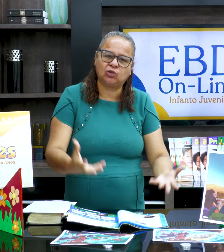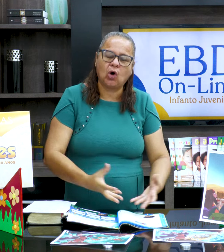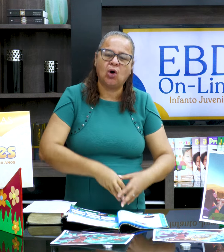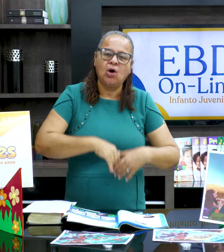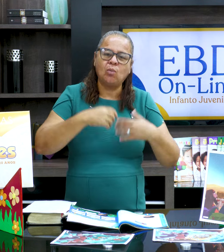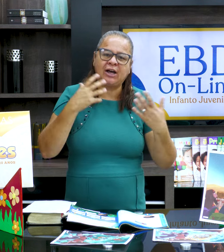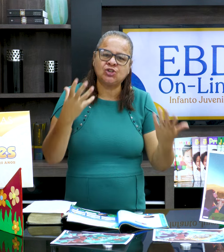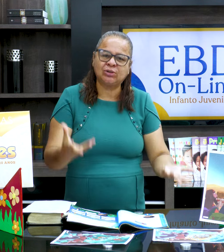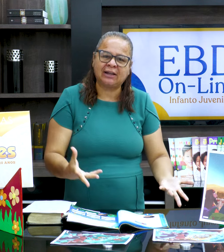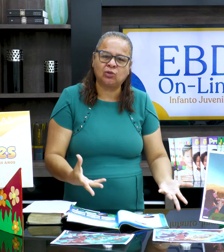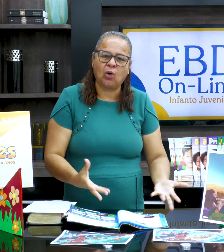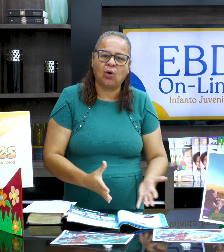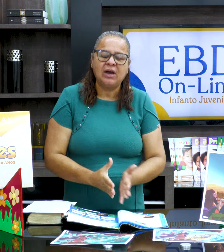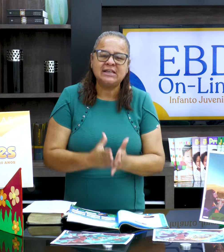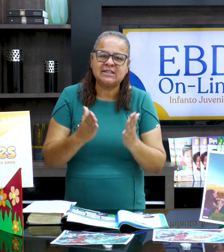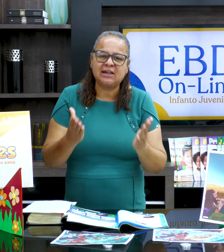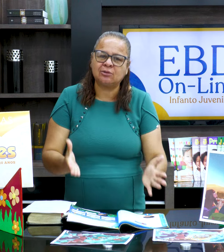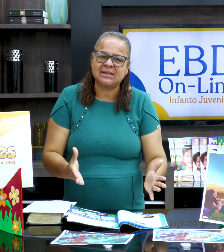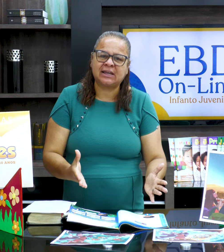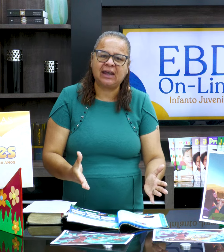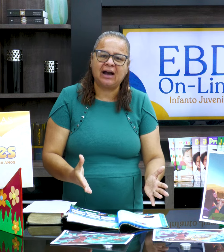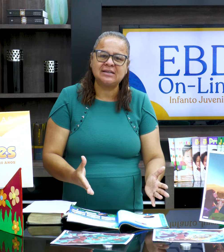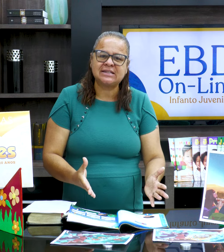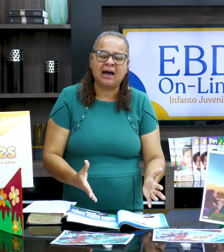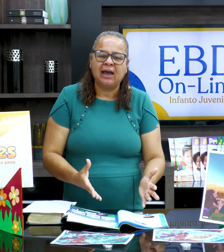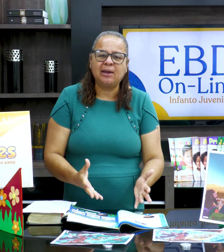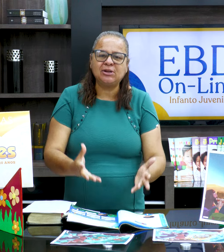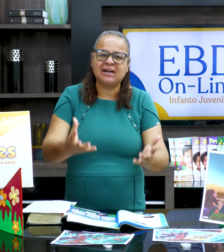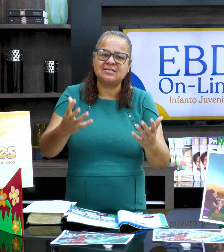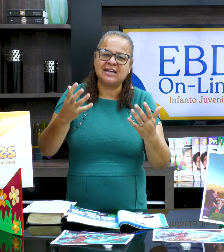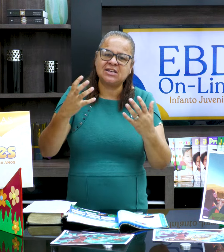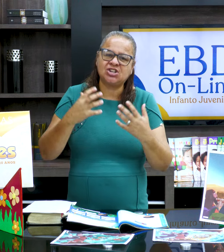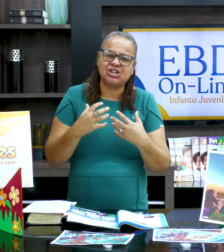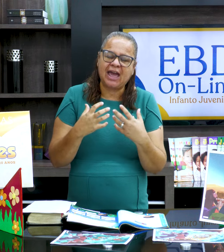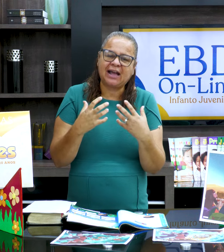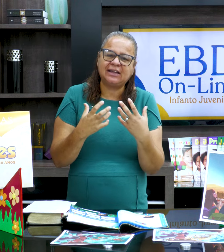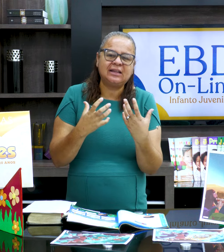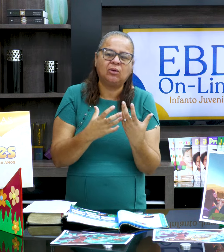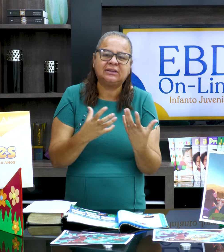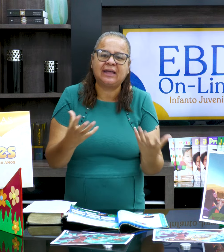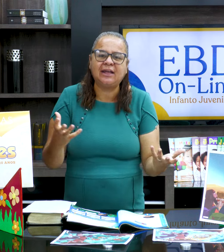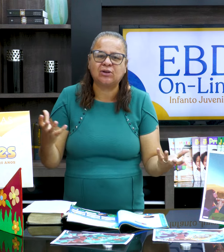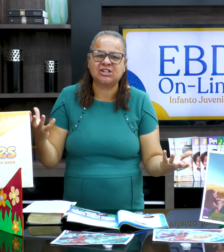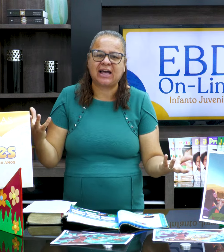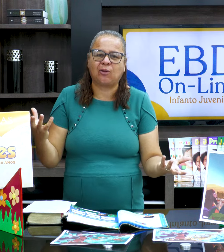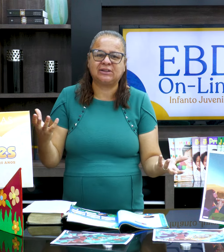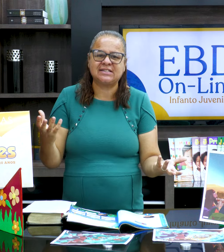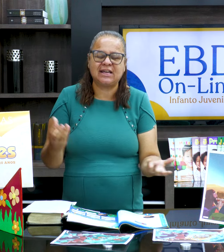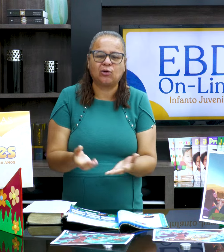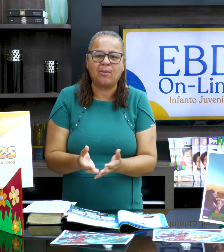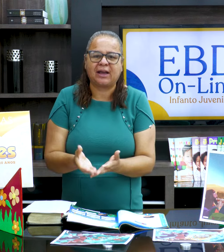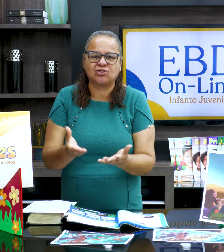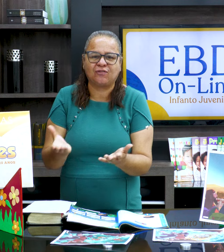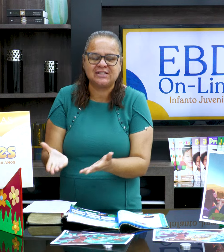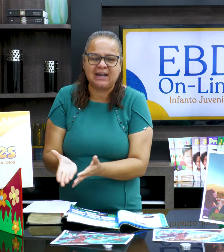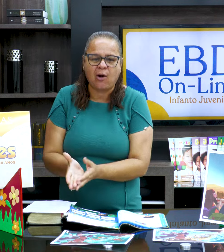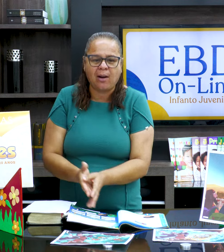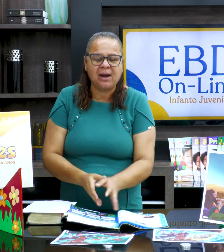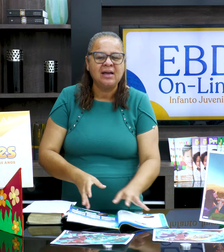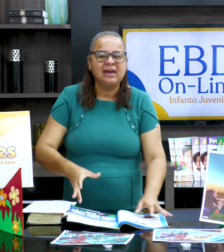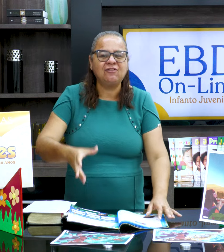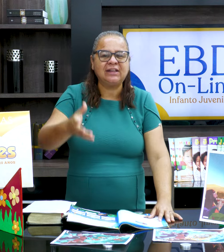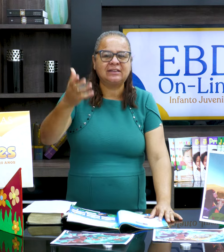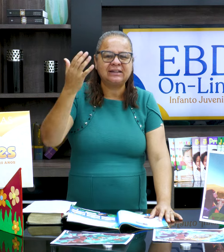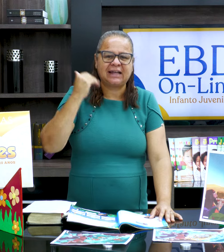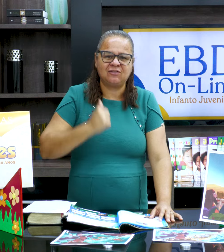orientador um ajudador ensinando as crianças e muitas vezes chega e não entendo o que está acontecendo como é que eu estou fazendo a